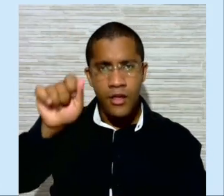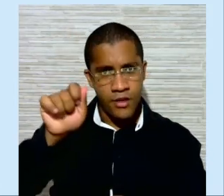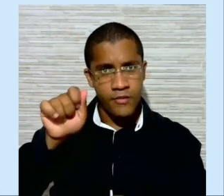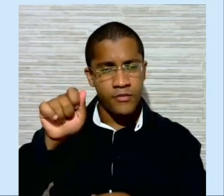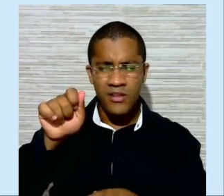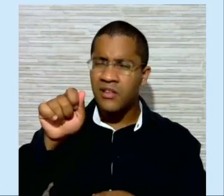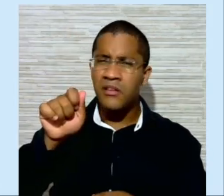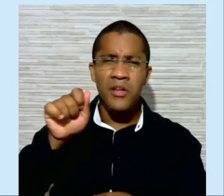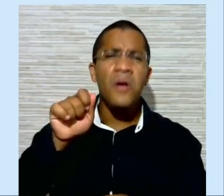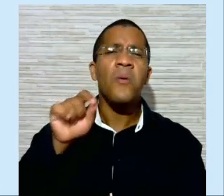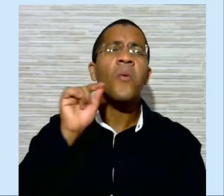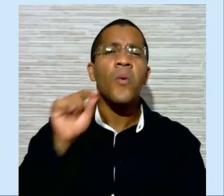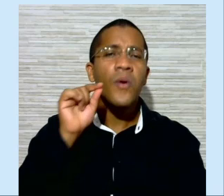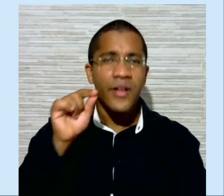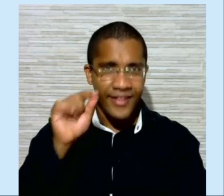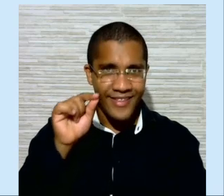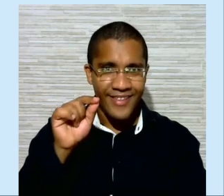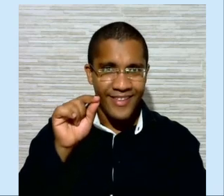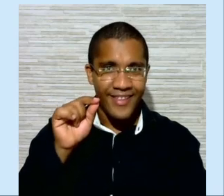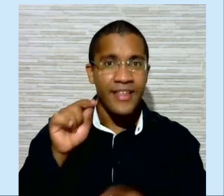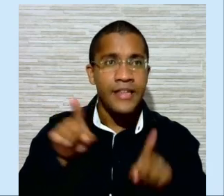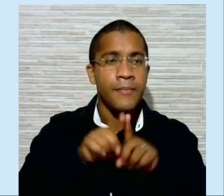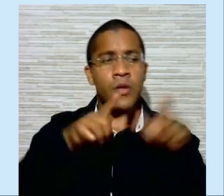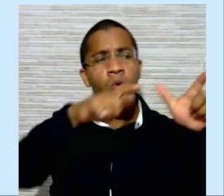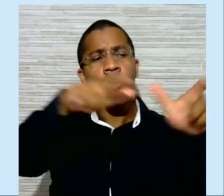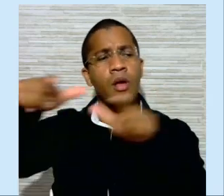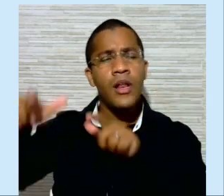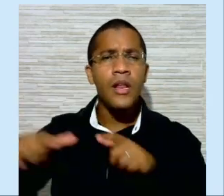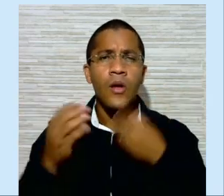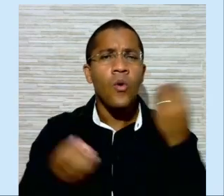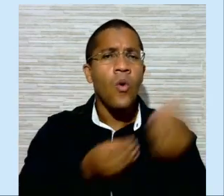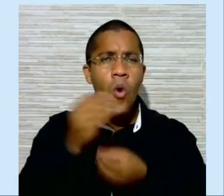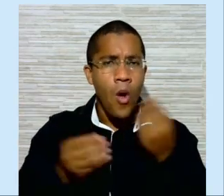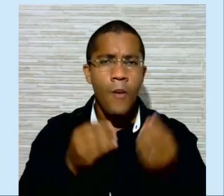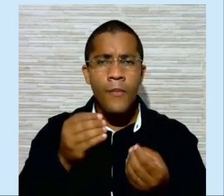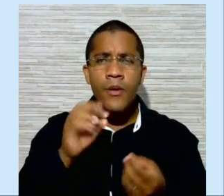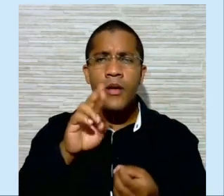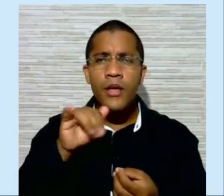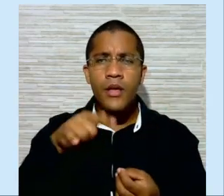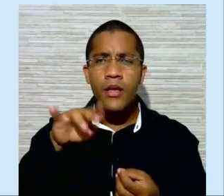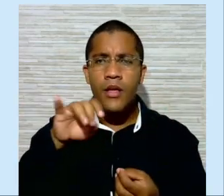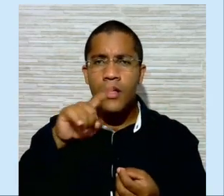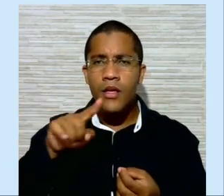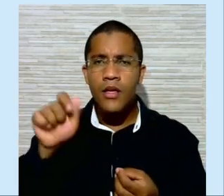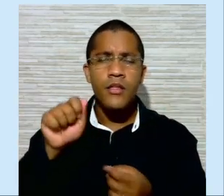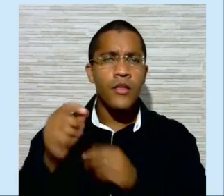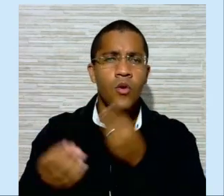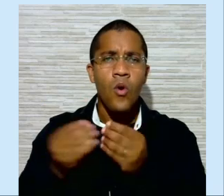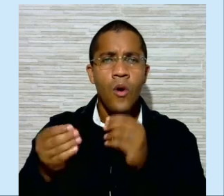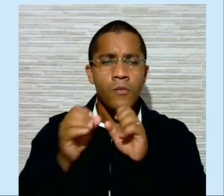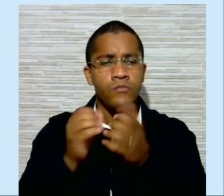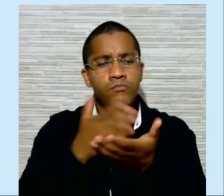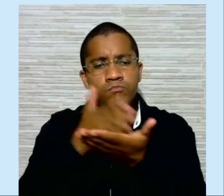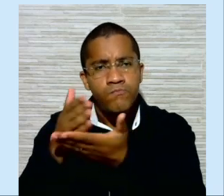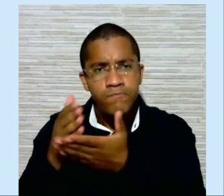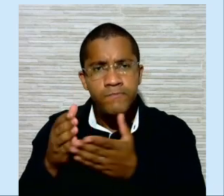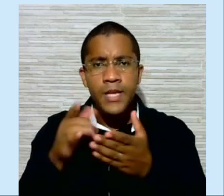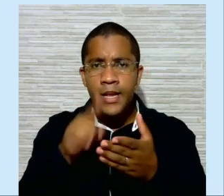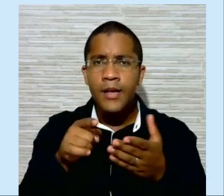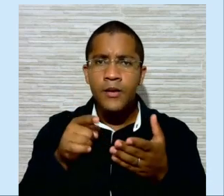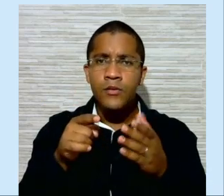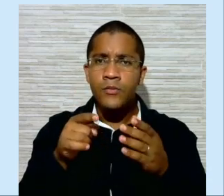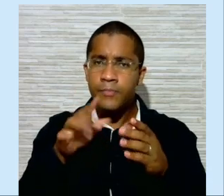lugares e território. A gente vai falar um pouquinho sobre o que são riquezas, tá? Como essas riquezas elas são distribuídas na